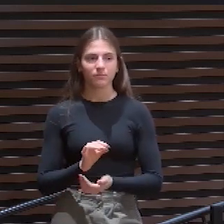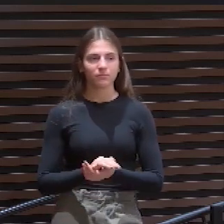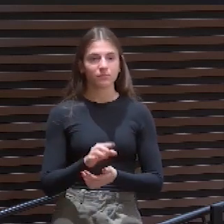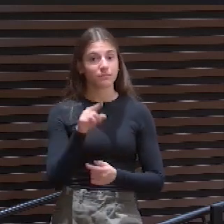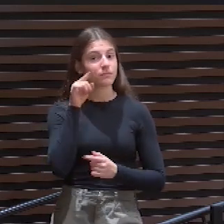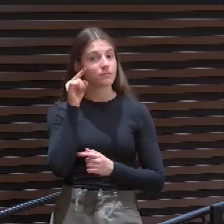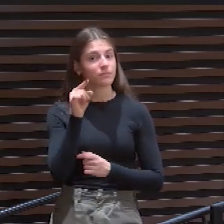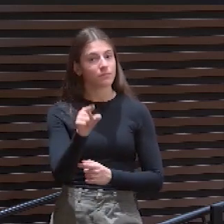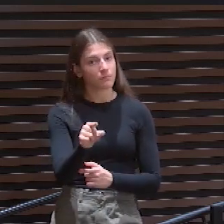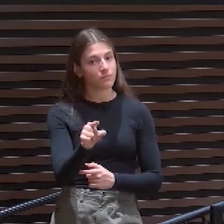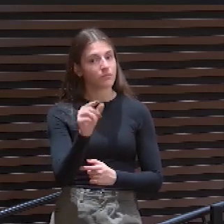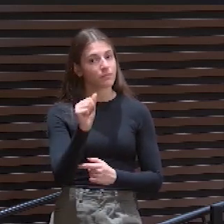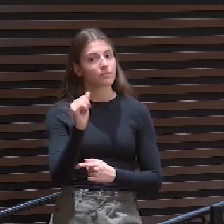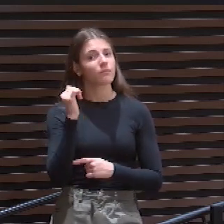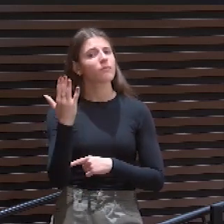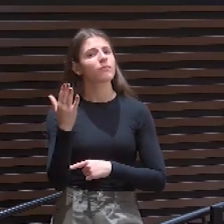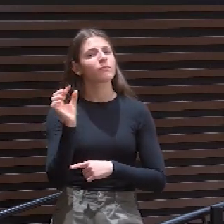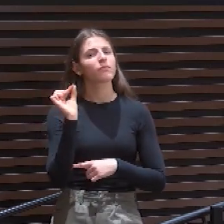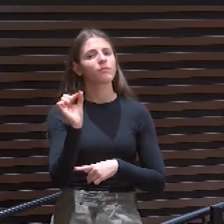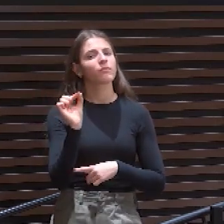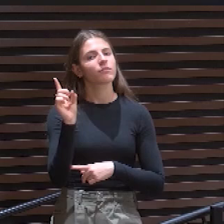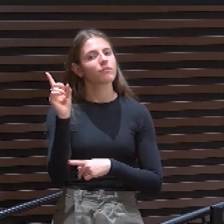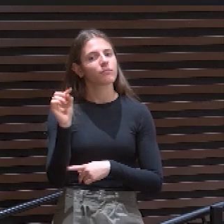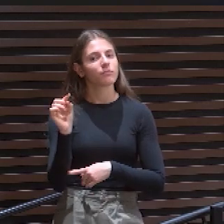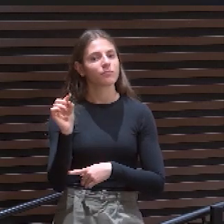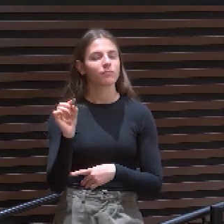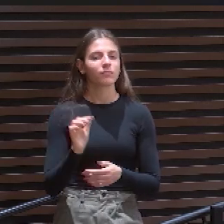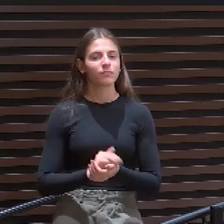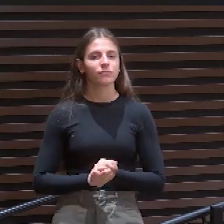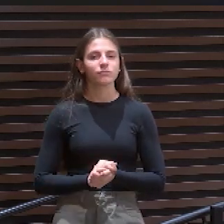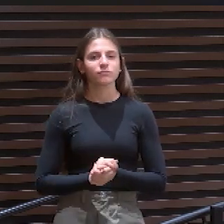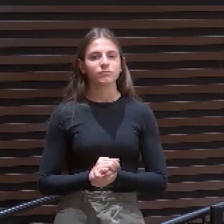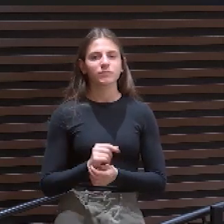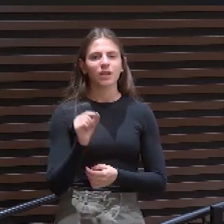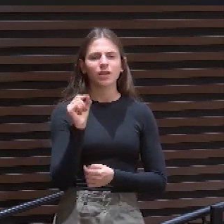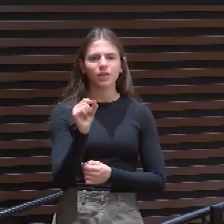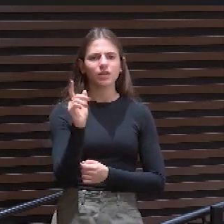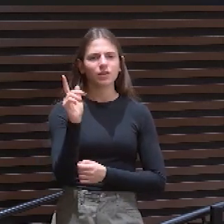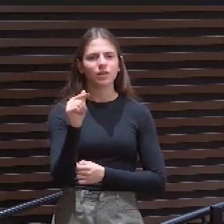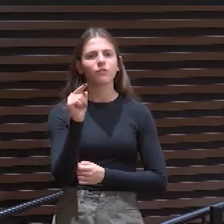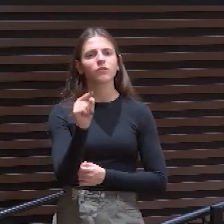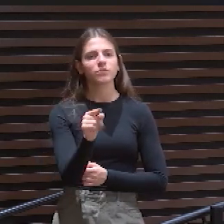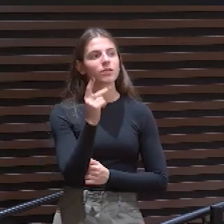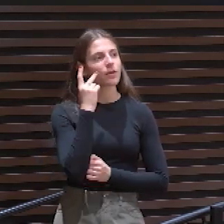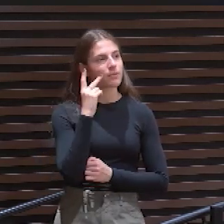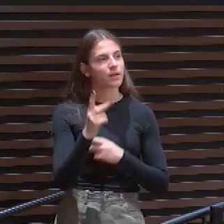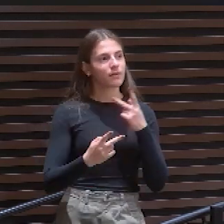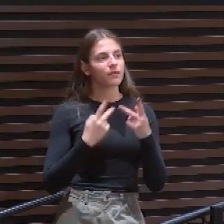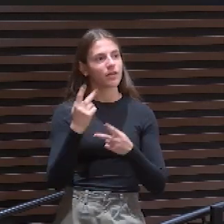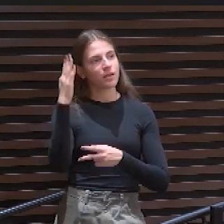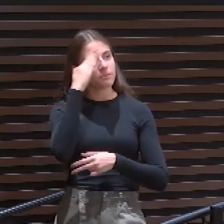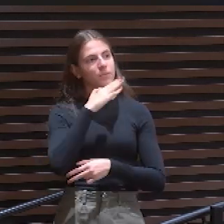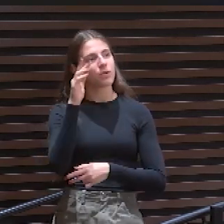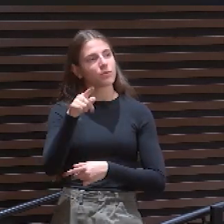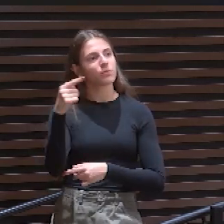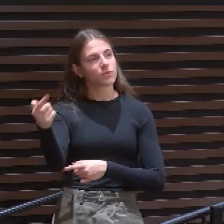Tu, porém, quem és? Quem és tu para falar mal do